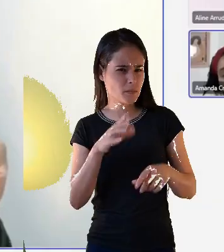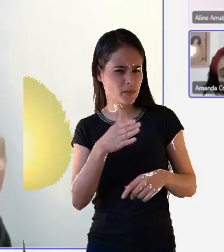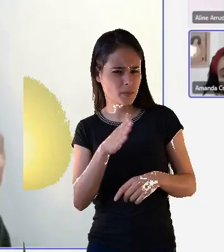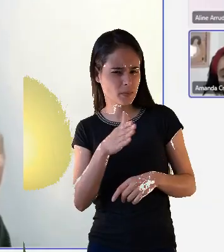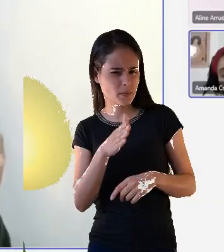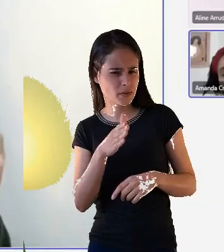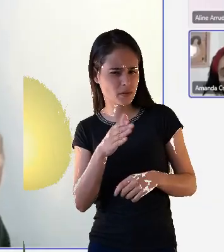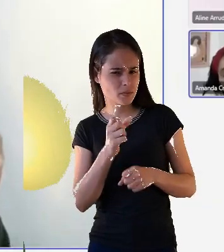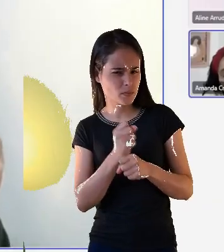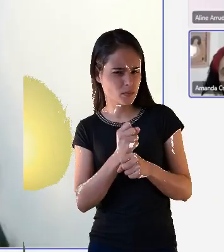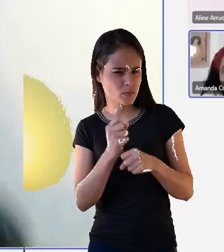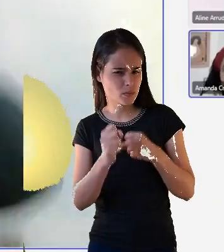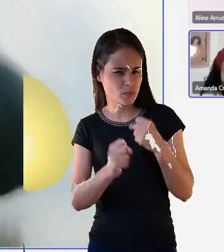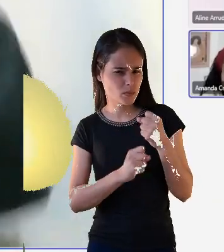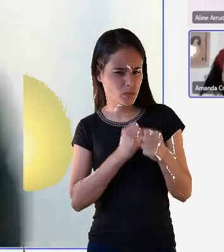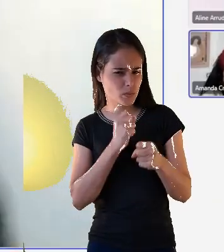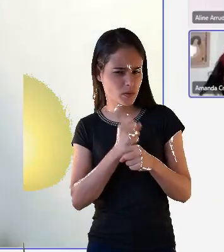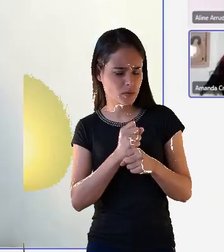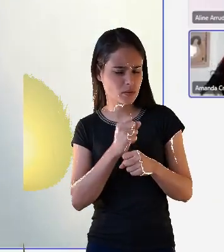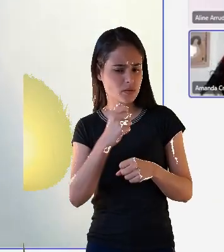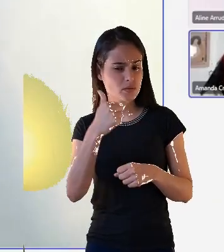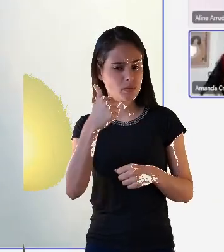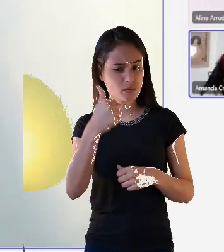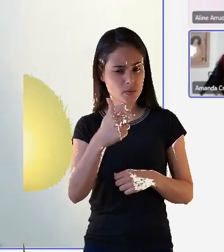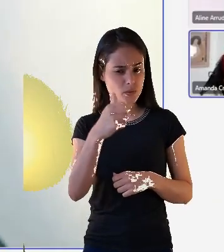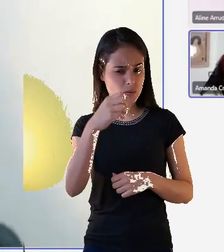1972, 100 anos depois. O último,